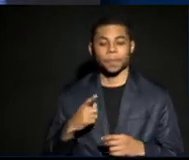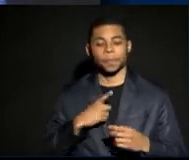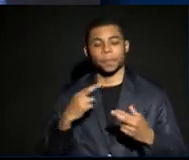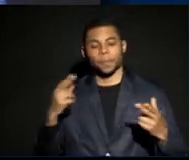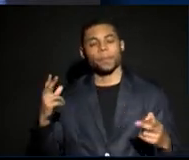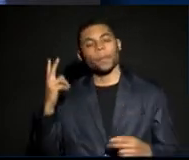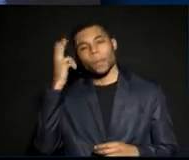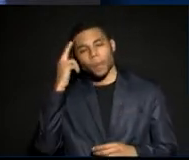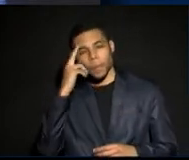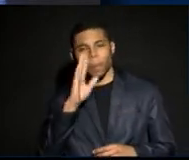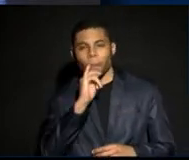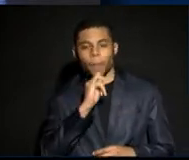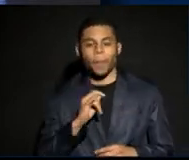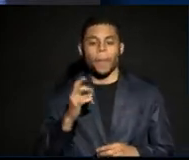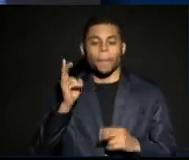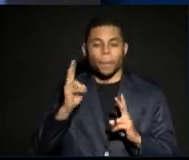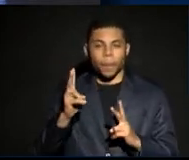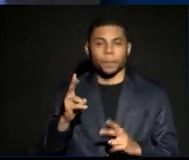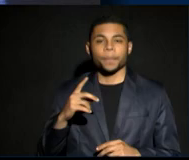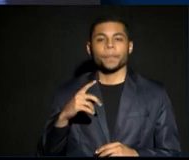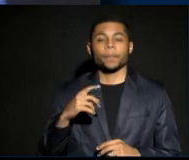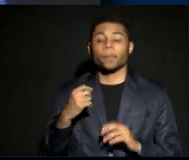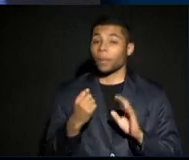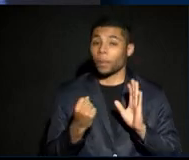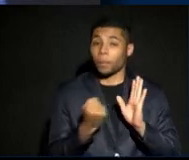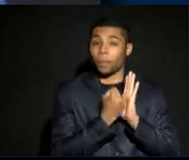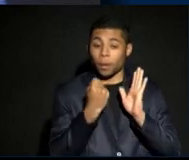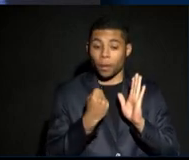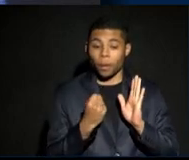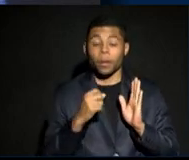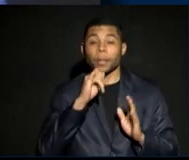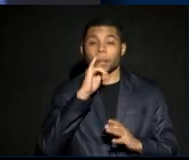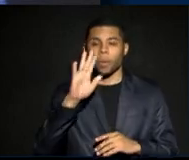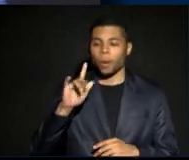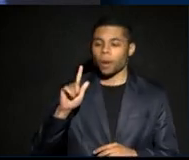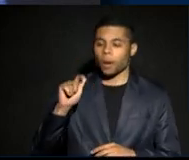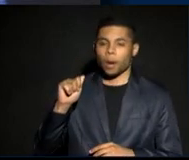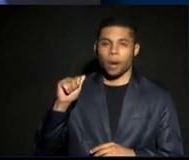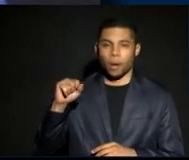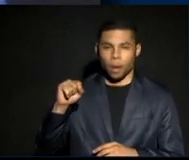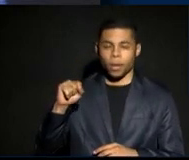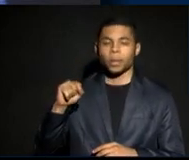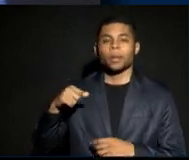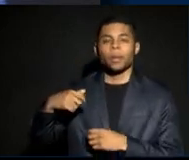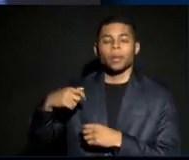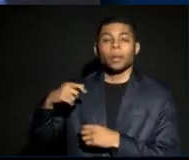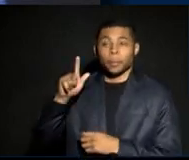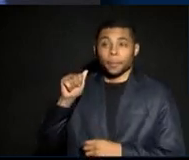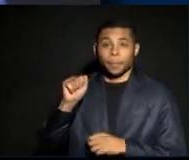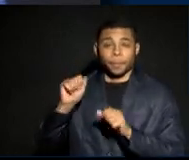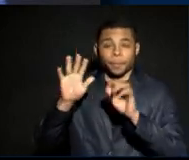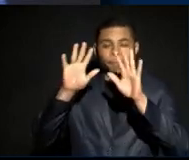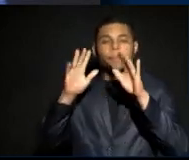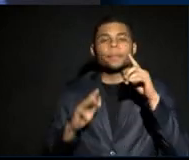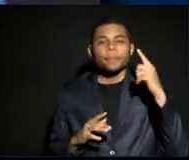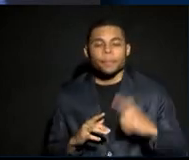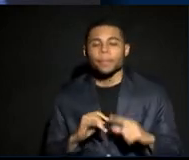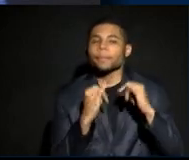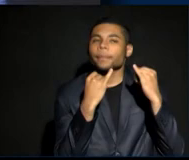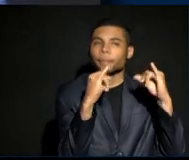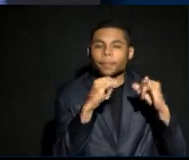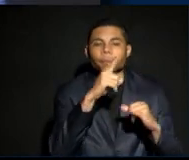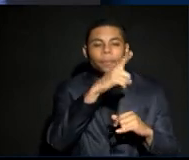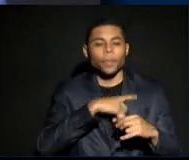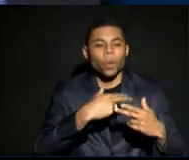sendo injetado no precisará utilizar aquilo que o Marco do gás nos trouxe o gás o a energia que vem a partir dos